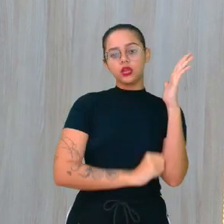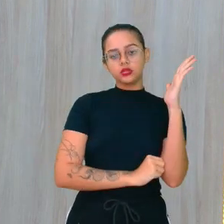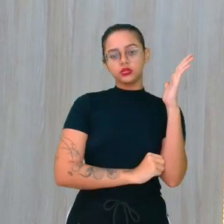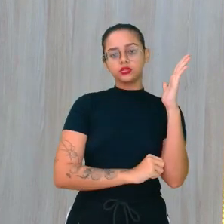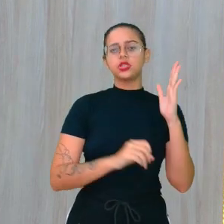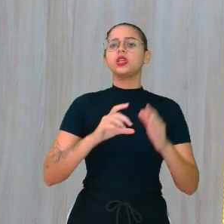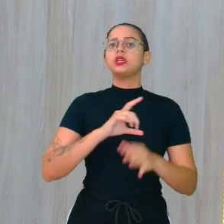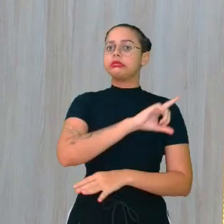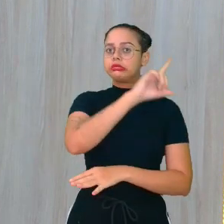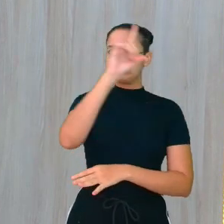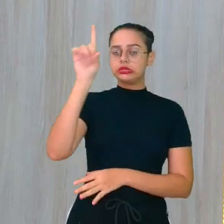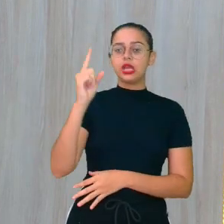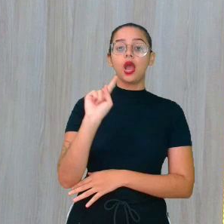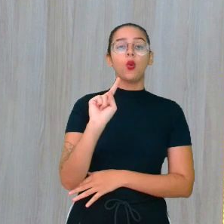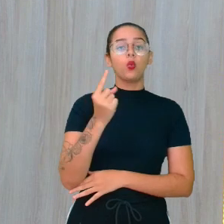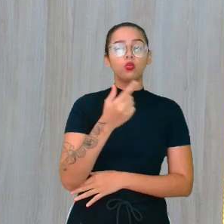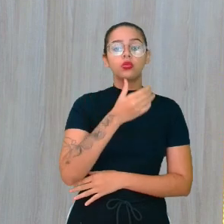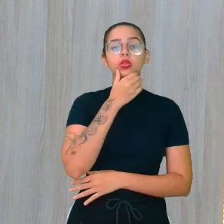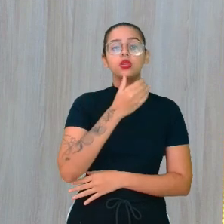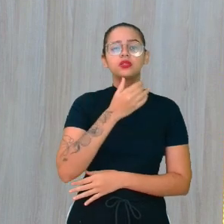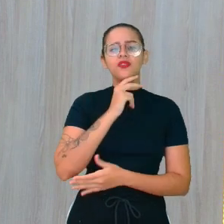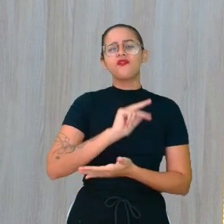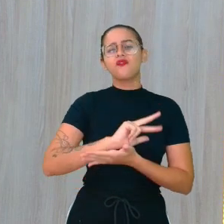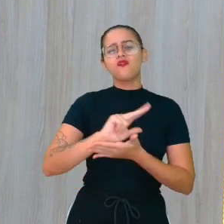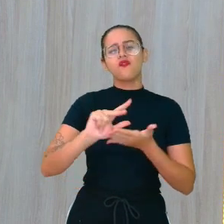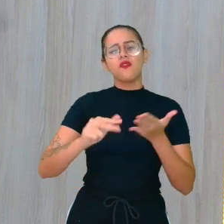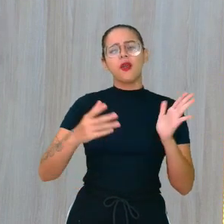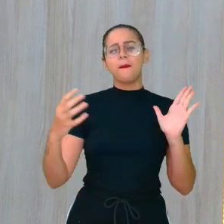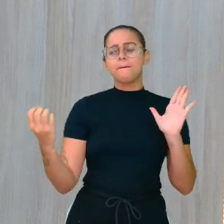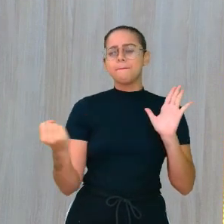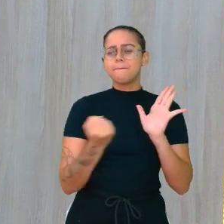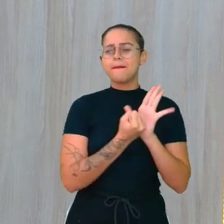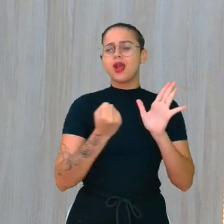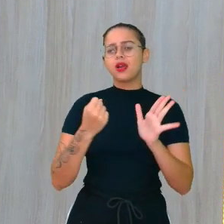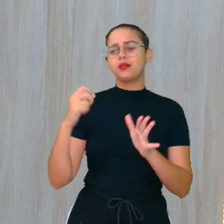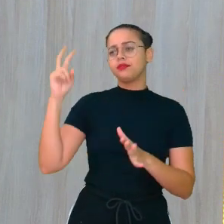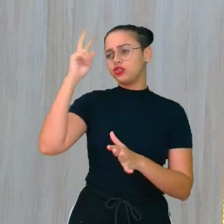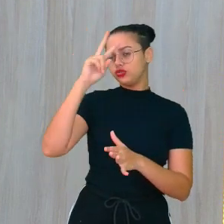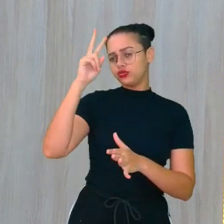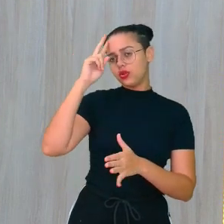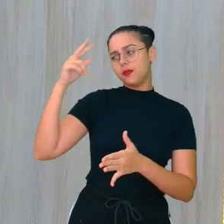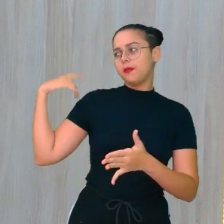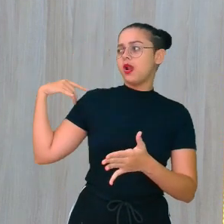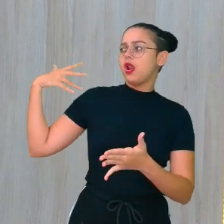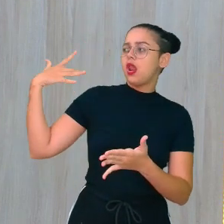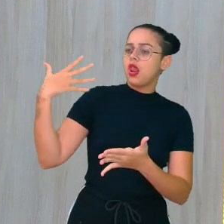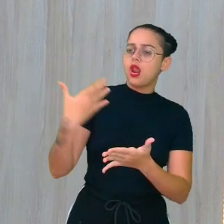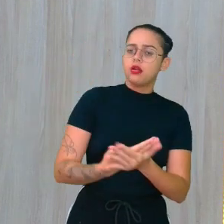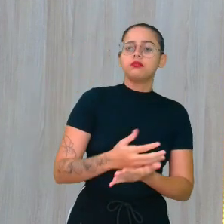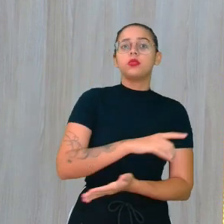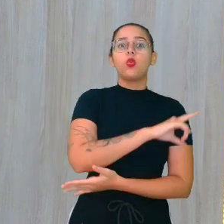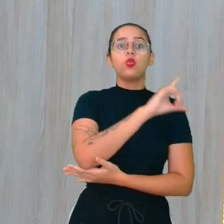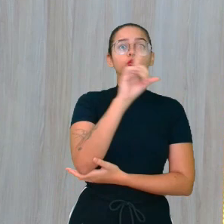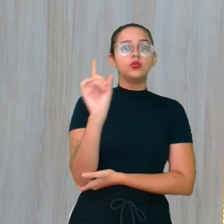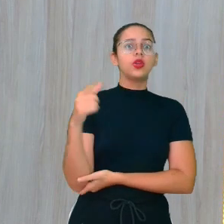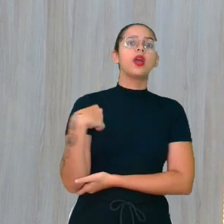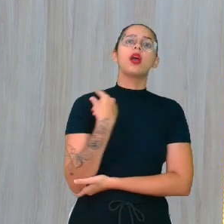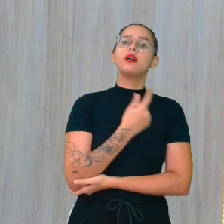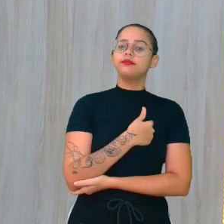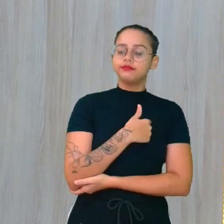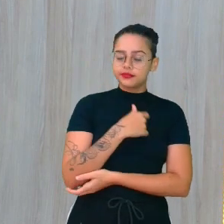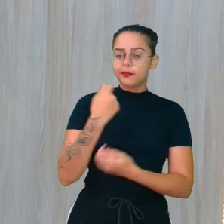dia carrega aí várias marcas, várias histórias e é um dia que a gente